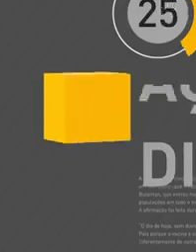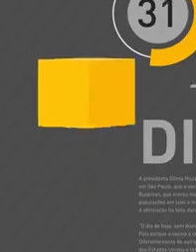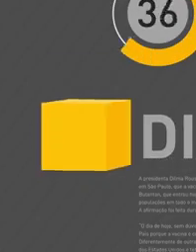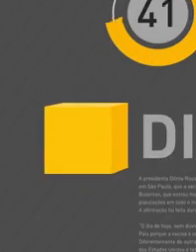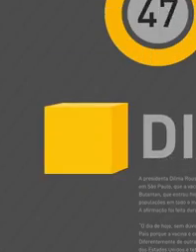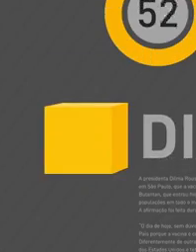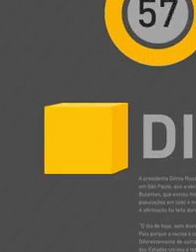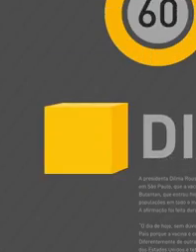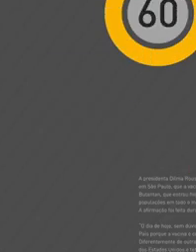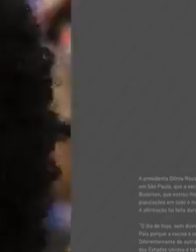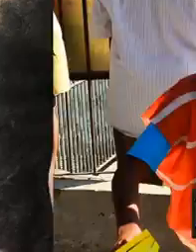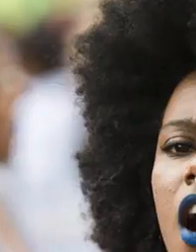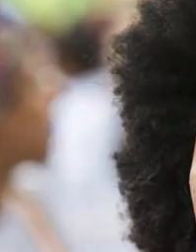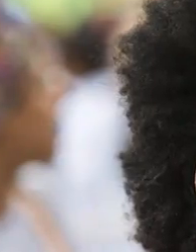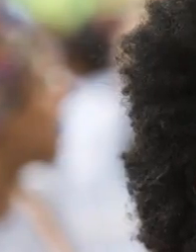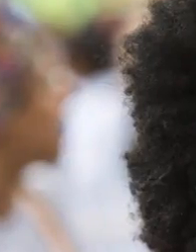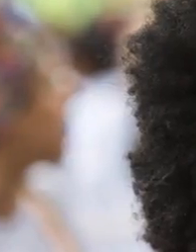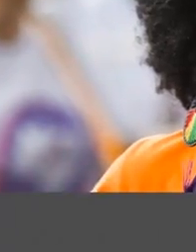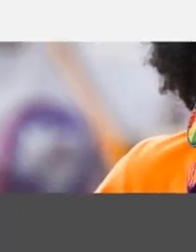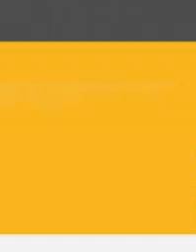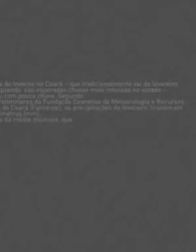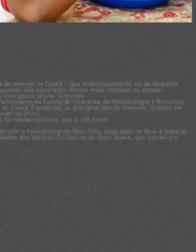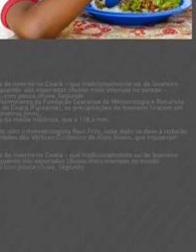Federal i